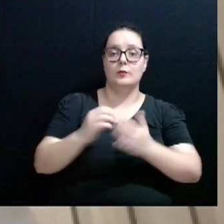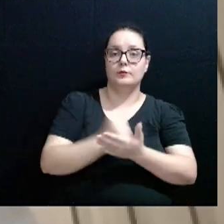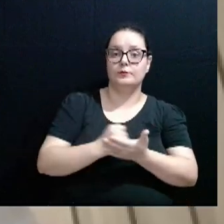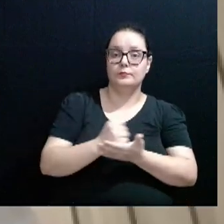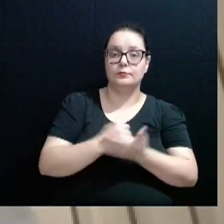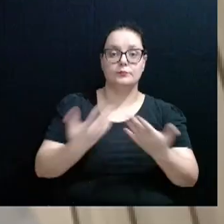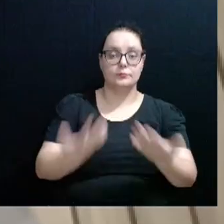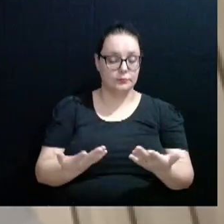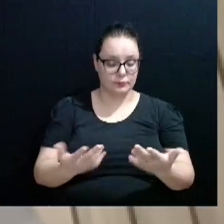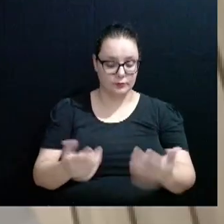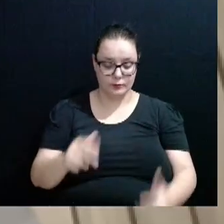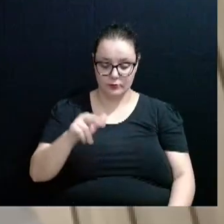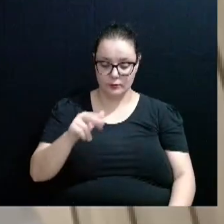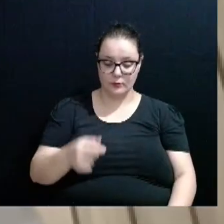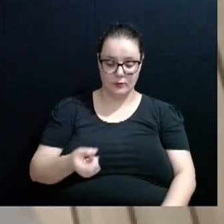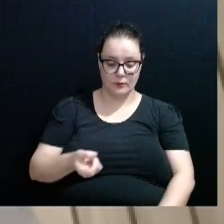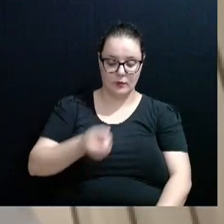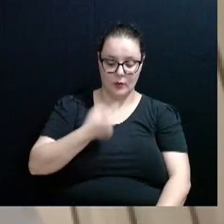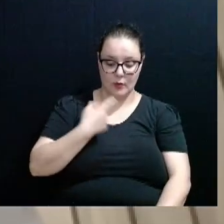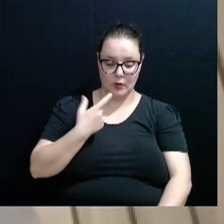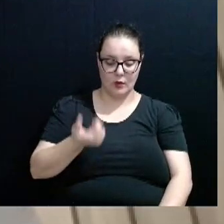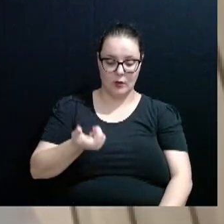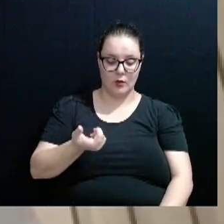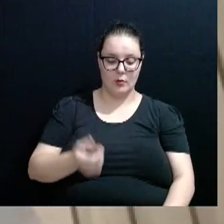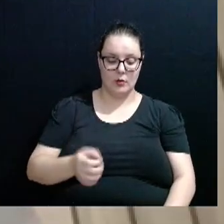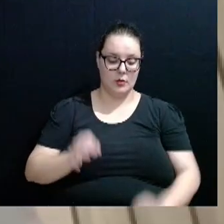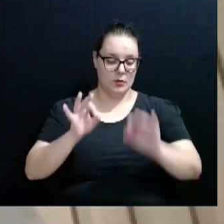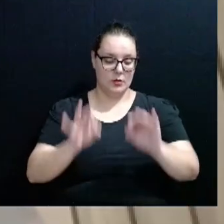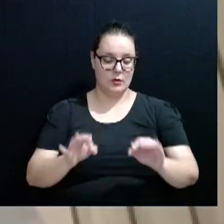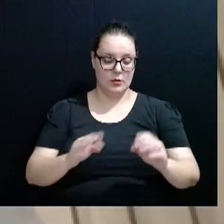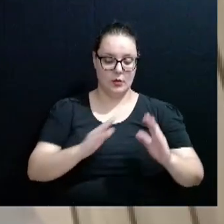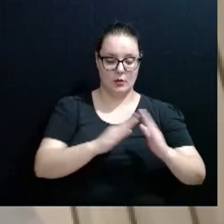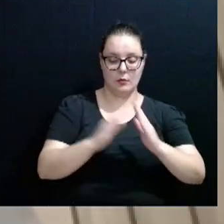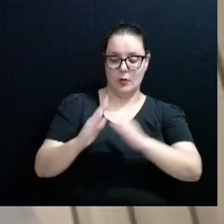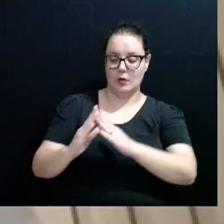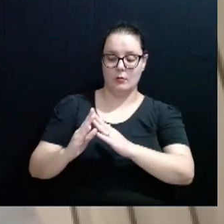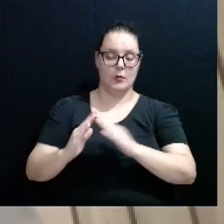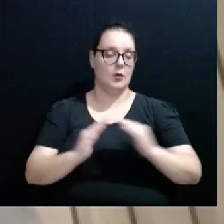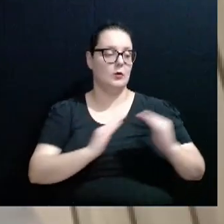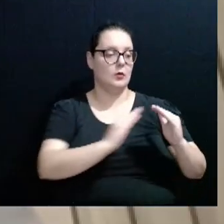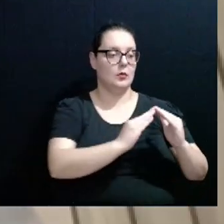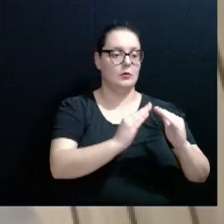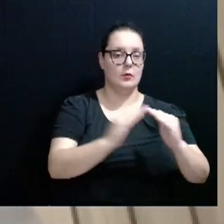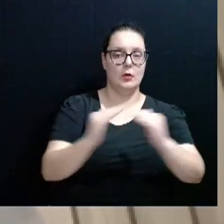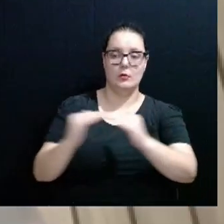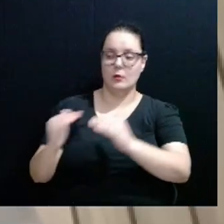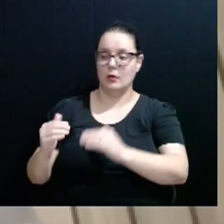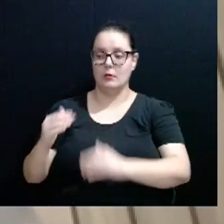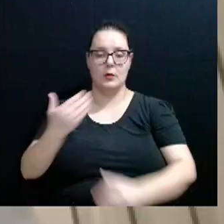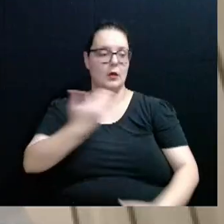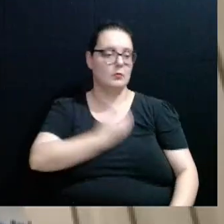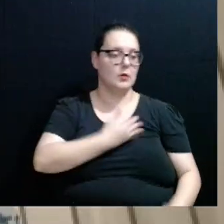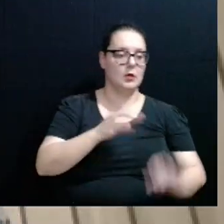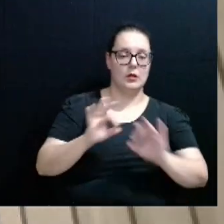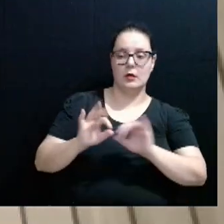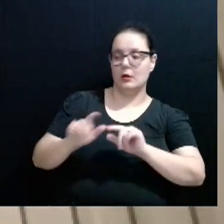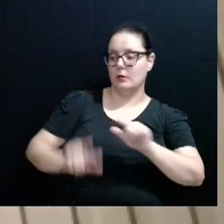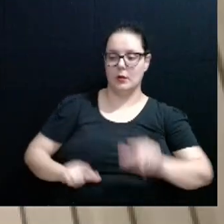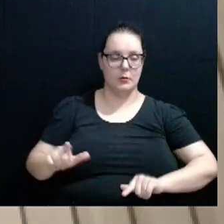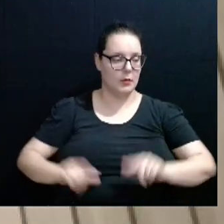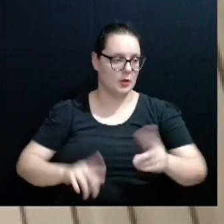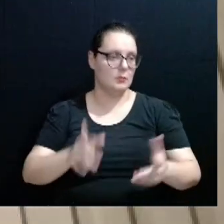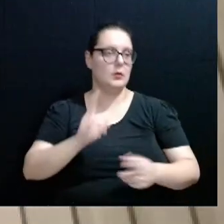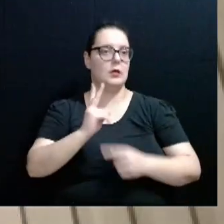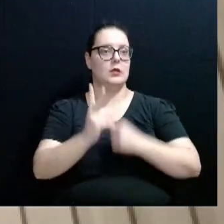nunca tomar aquele medicamento que deu certo para o vizinho, que deu certo para a amiga, que deu certo para a prima, né? Sempre, cada organismo